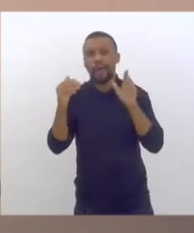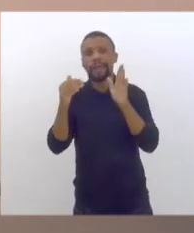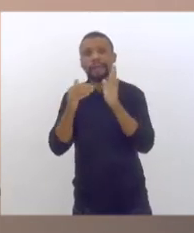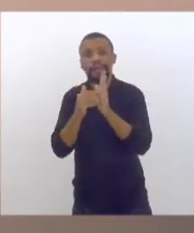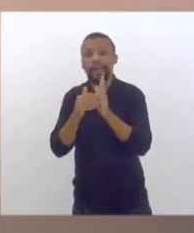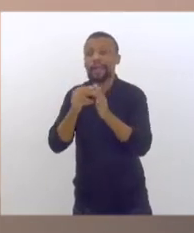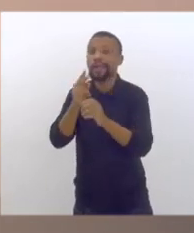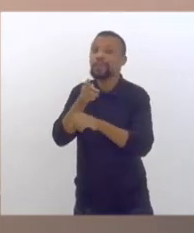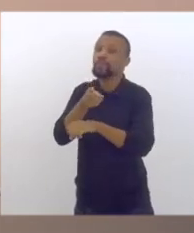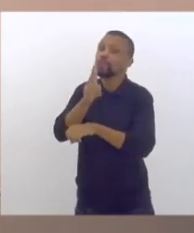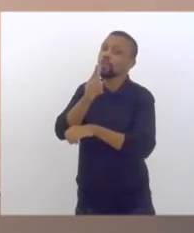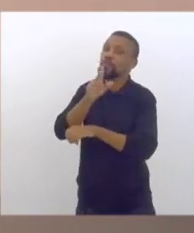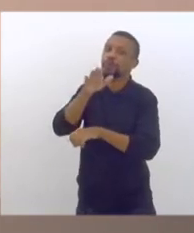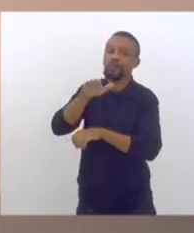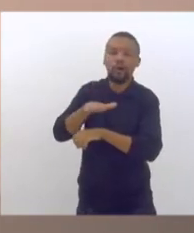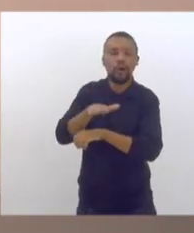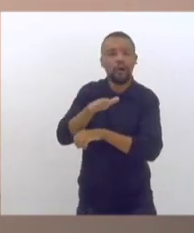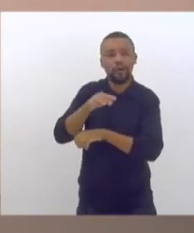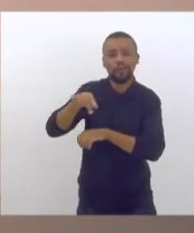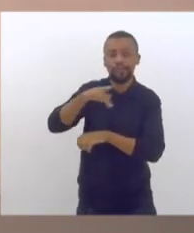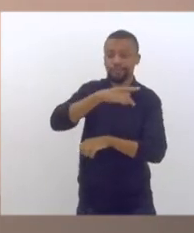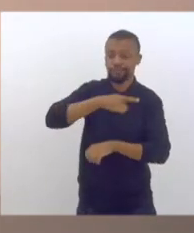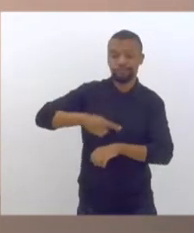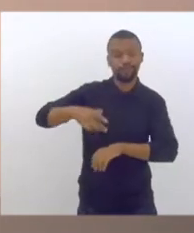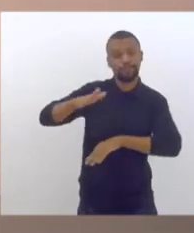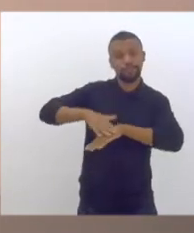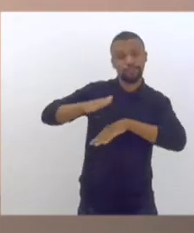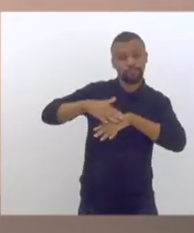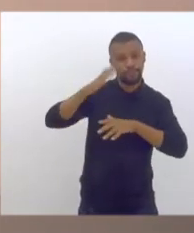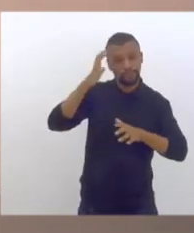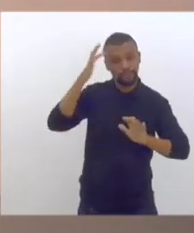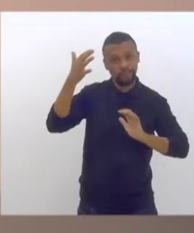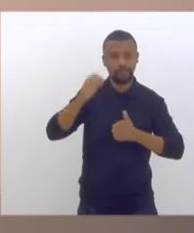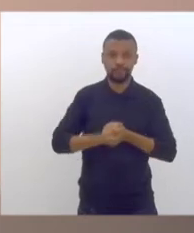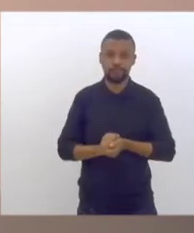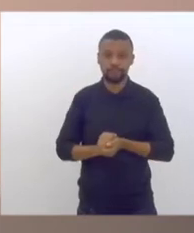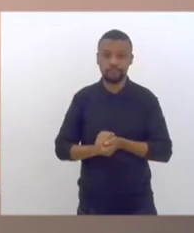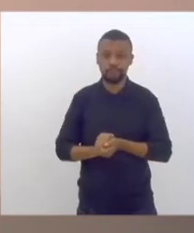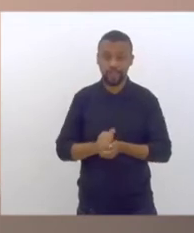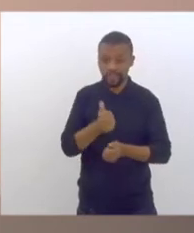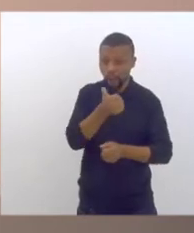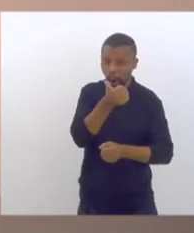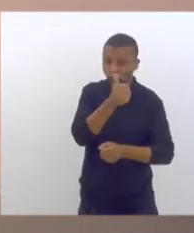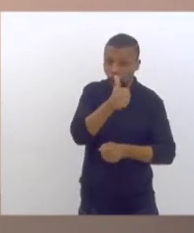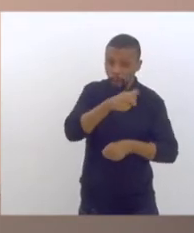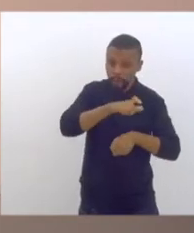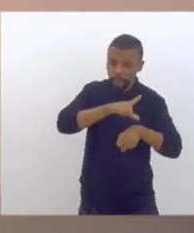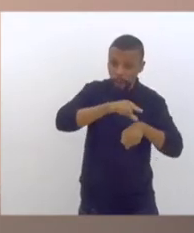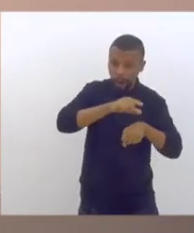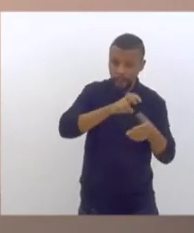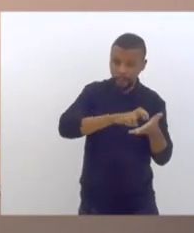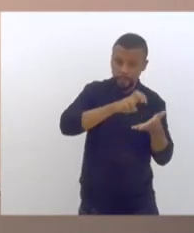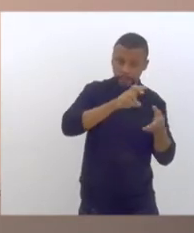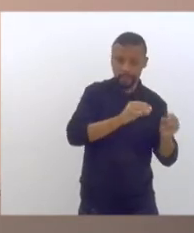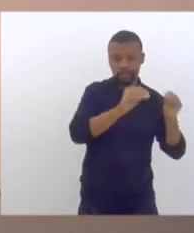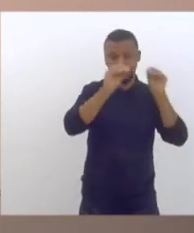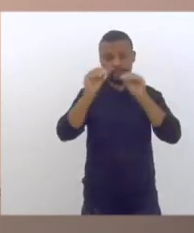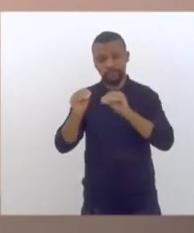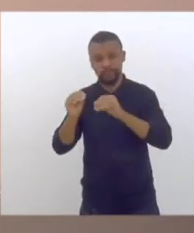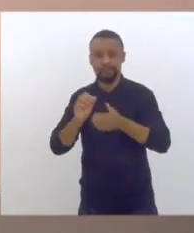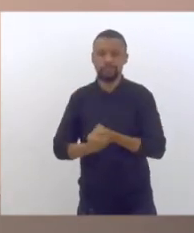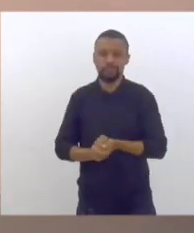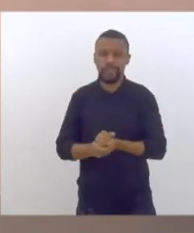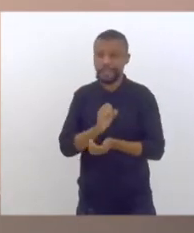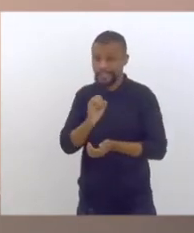como eu sou determinar Presidente e em vez de ser de 11 a uma ou então se não puder de meio-dia